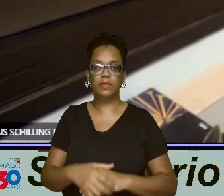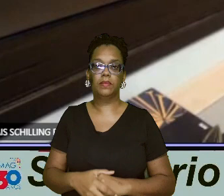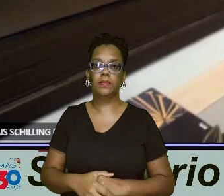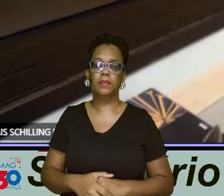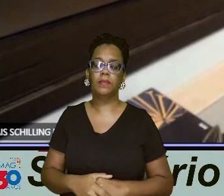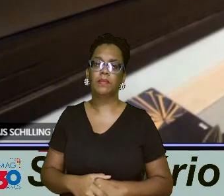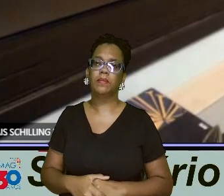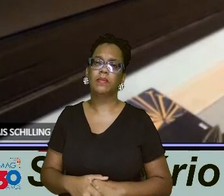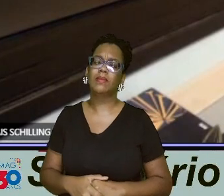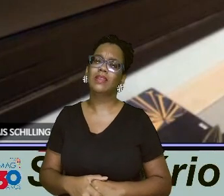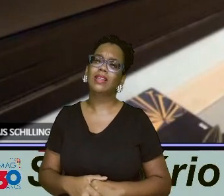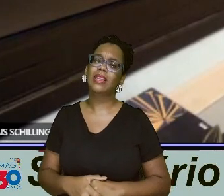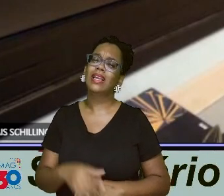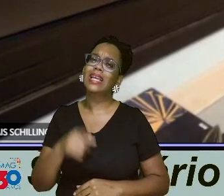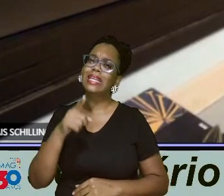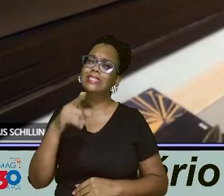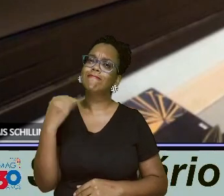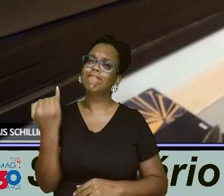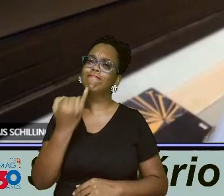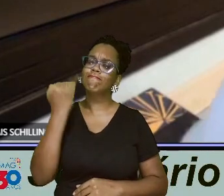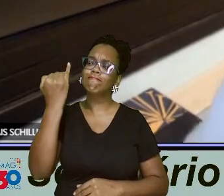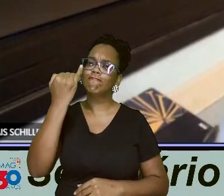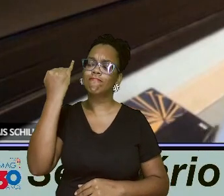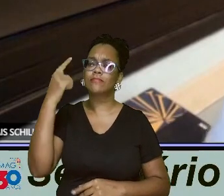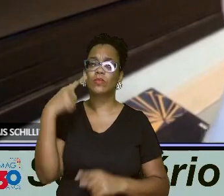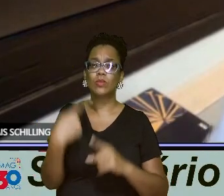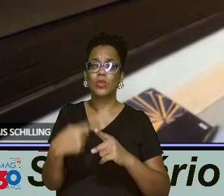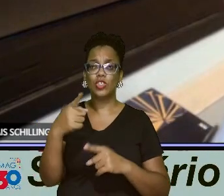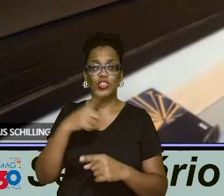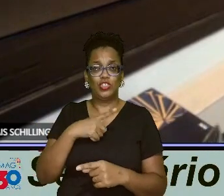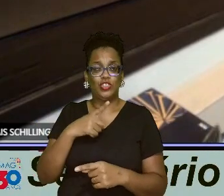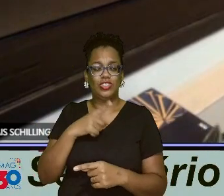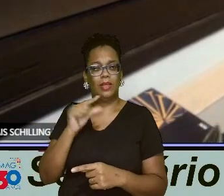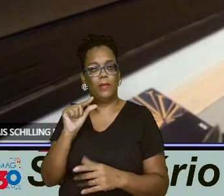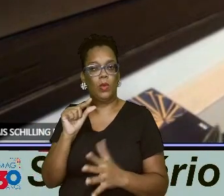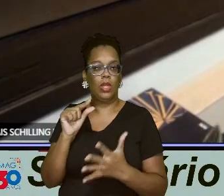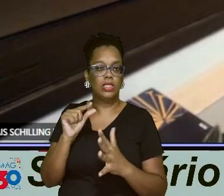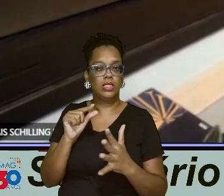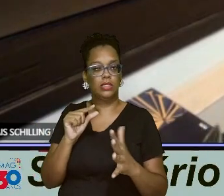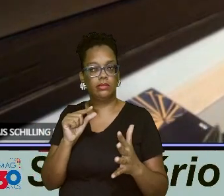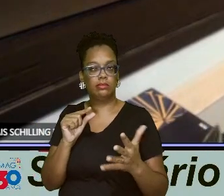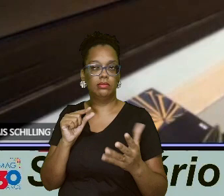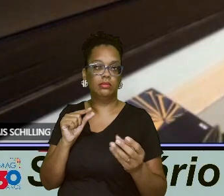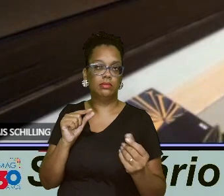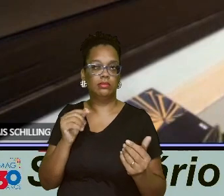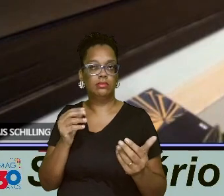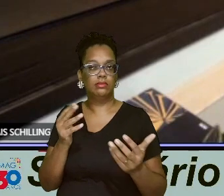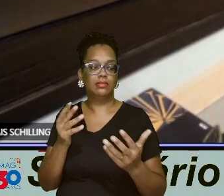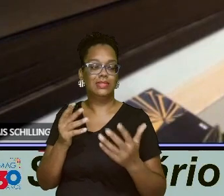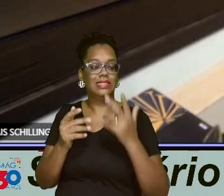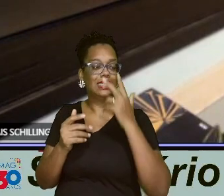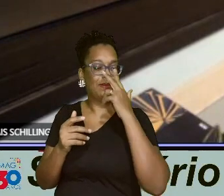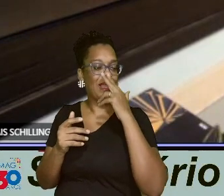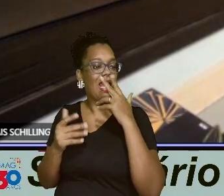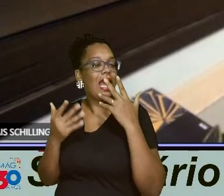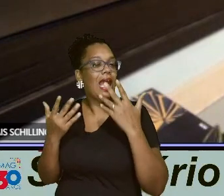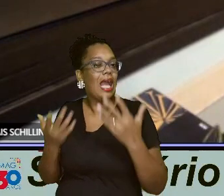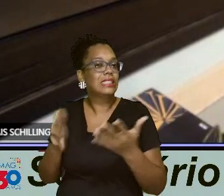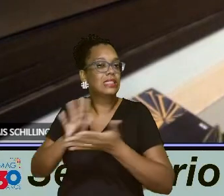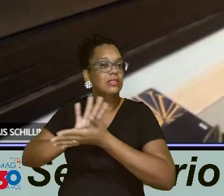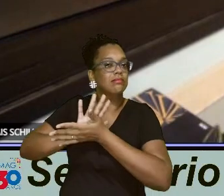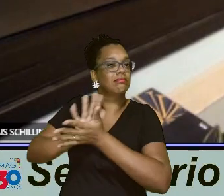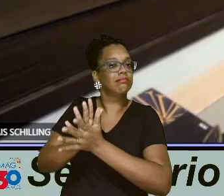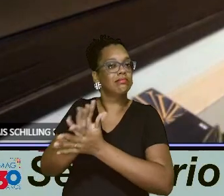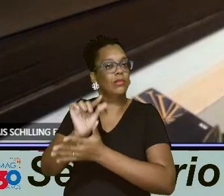para mim, é um dado muito relevante, porque a gente tinha ele de maneira um pouco assim... Eu acho até que a gente ainda tinha um